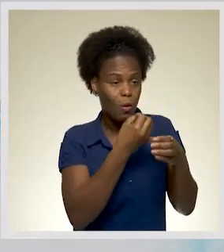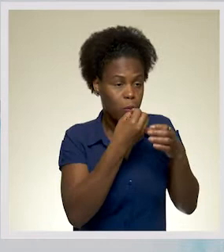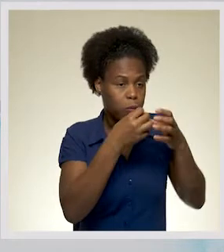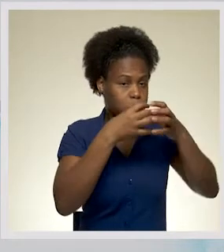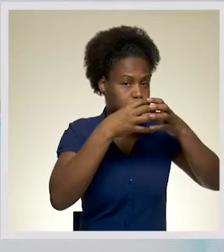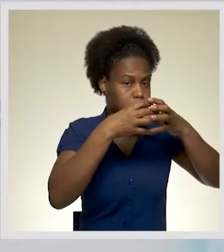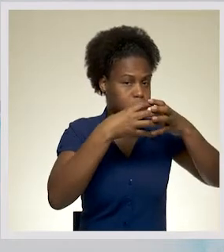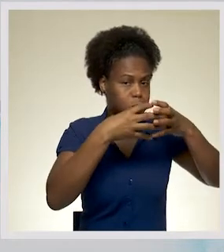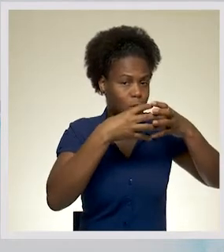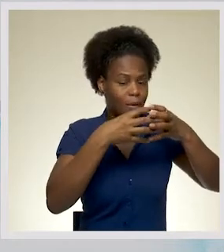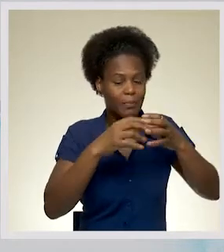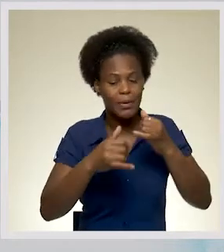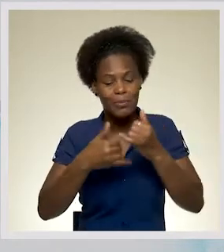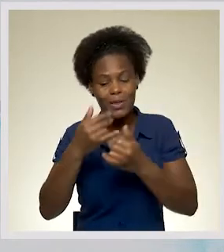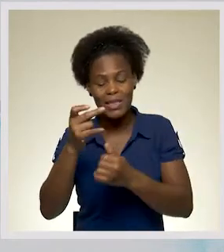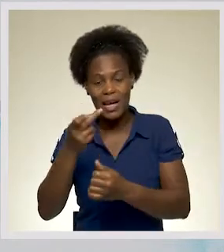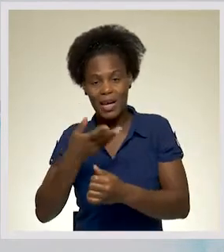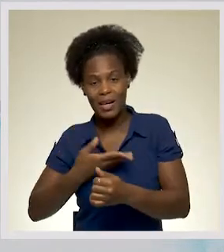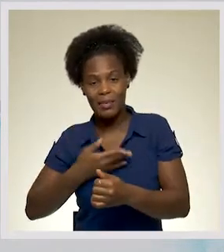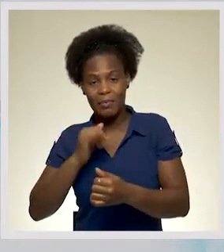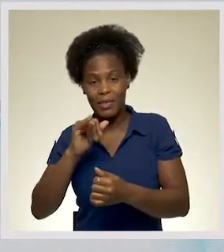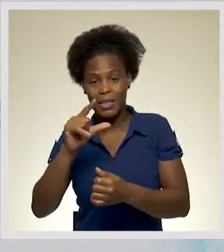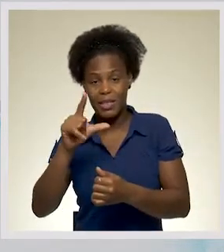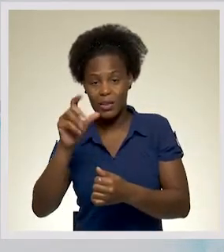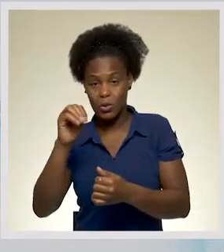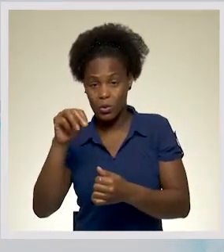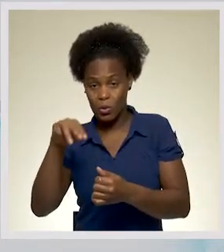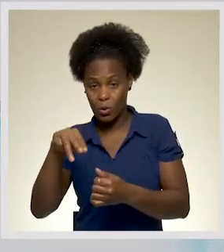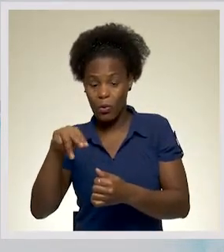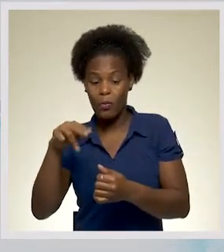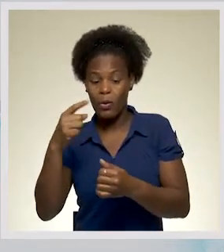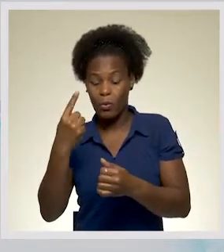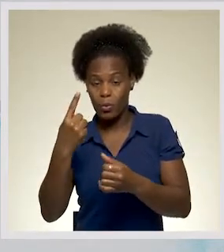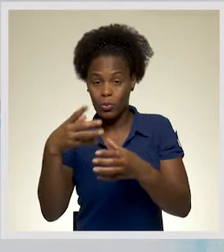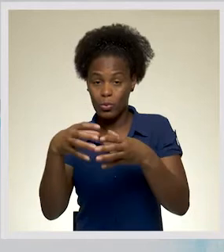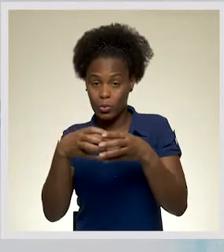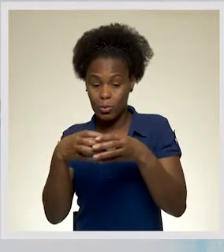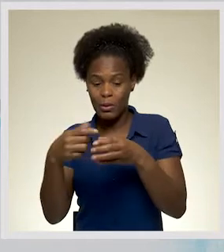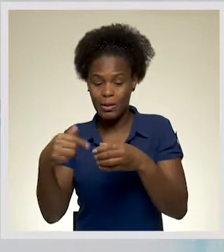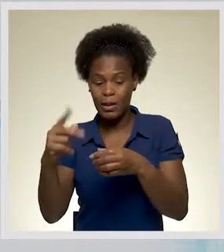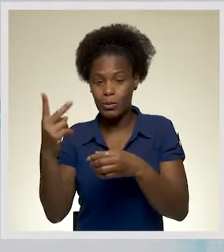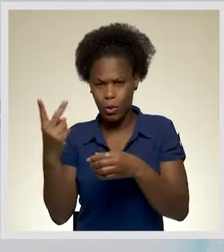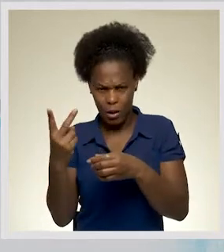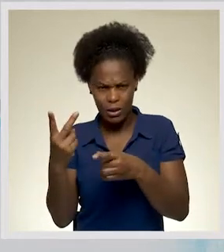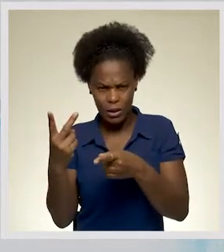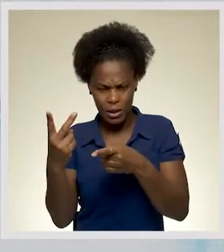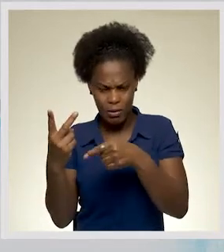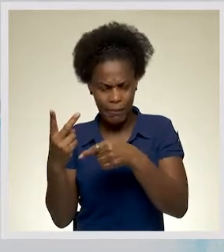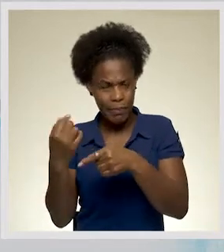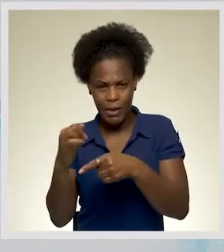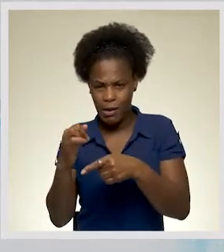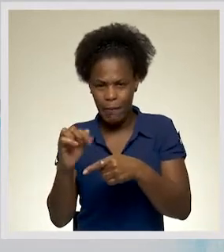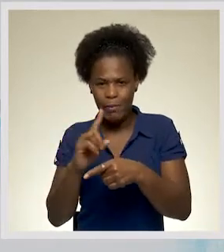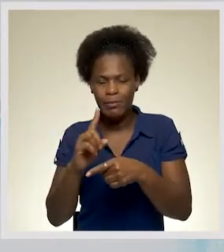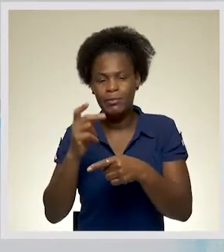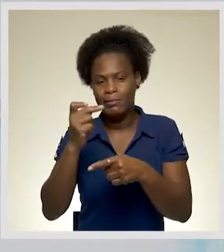E o Adilson levou um grupo, um conjunto com 2 balões? Não. O Adilson